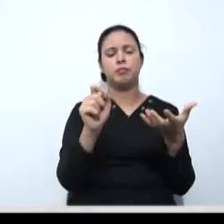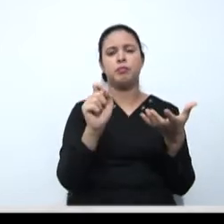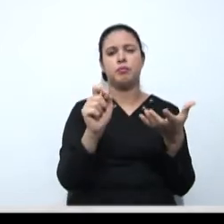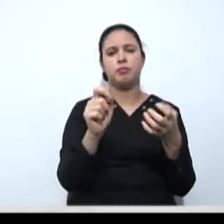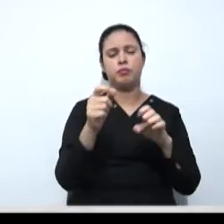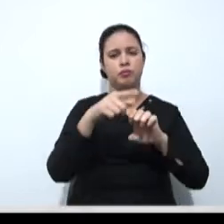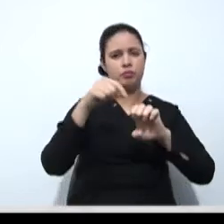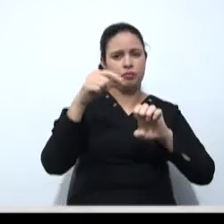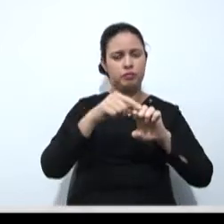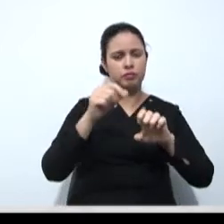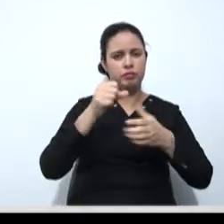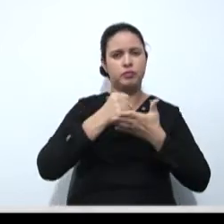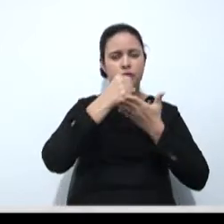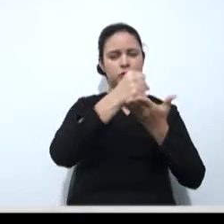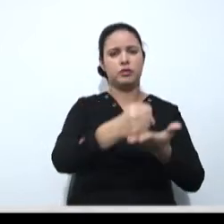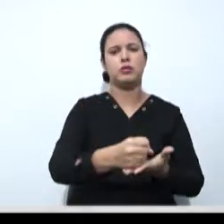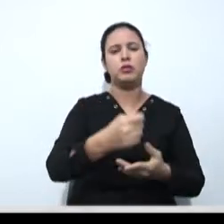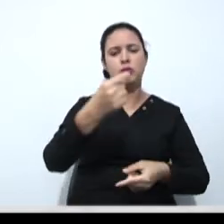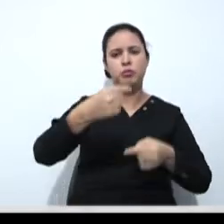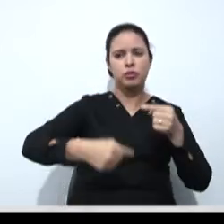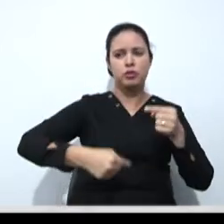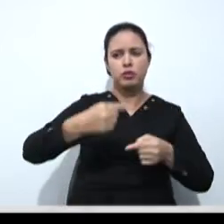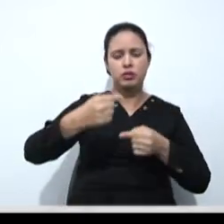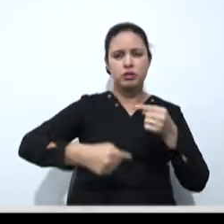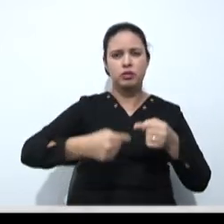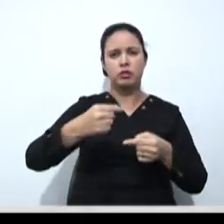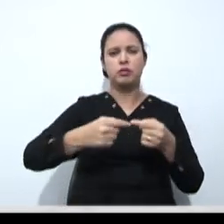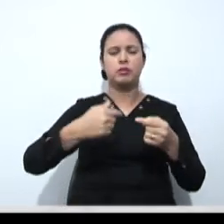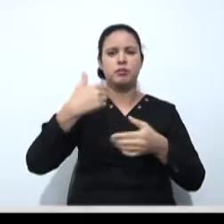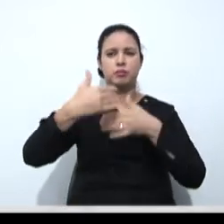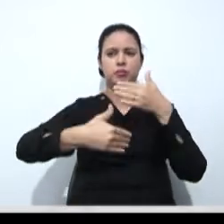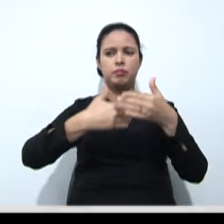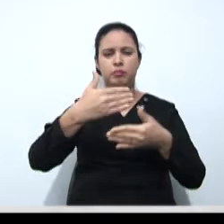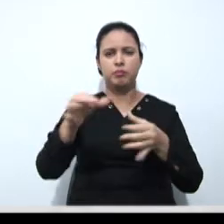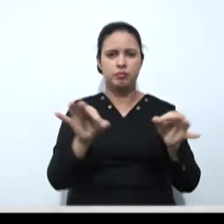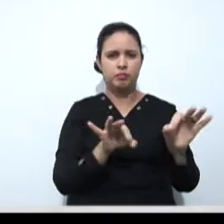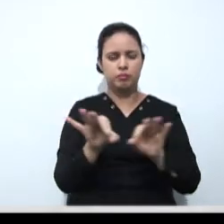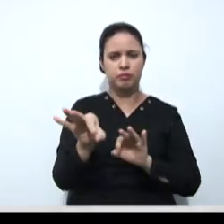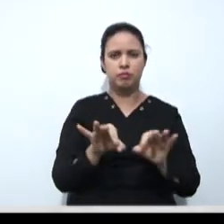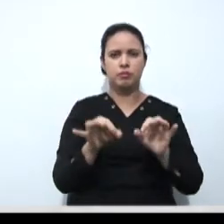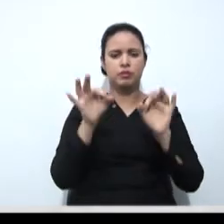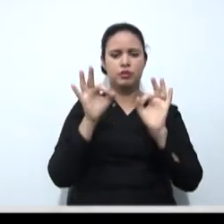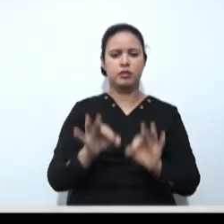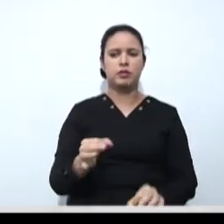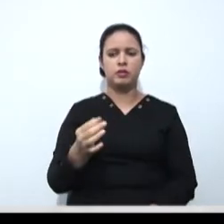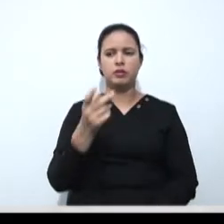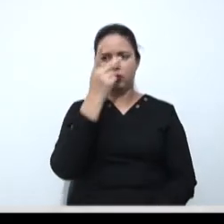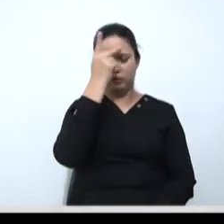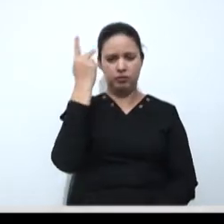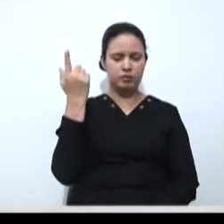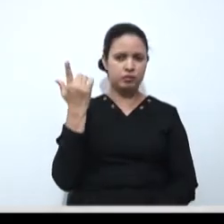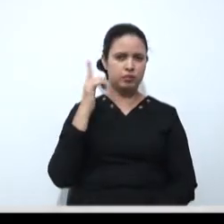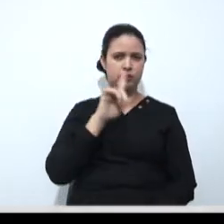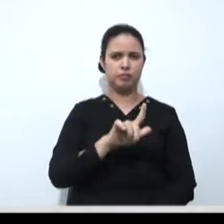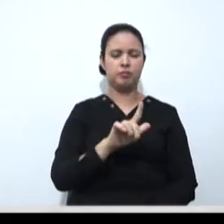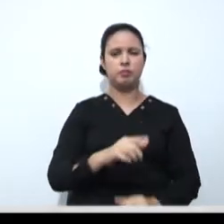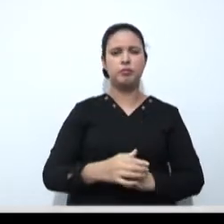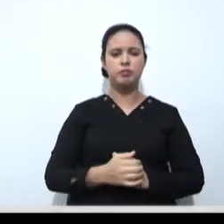para suas populações políticas, procedimentos e uma infraestrutura mais adequada para que as pessoas possam